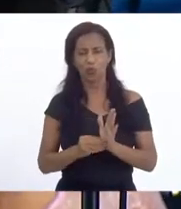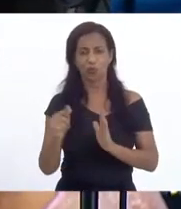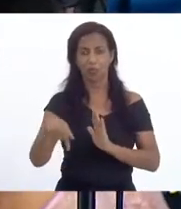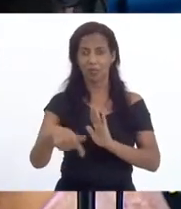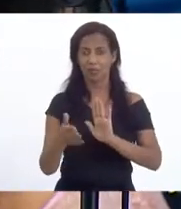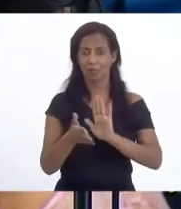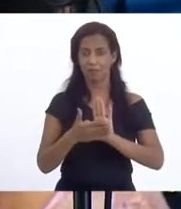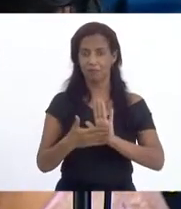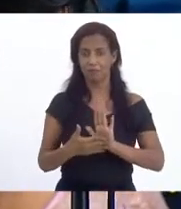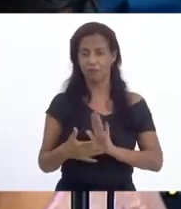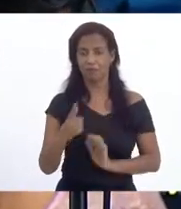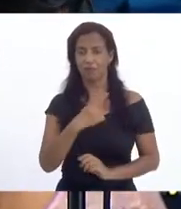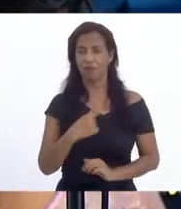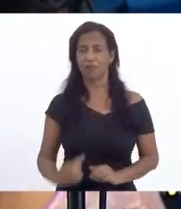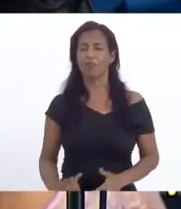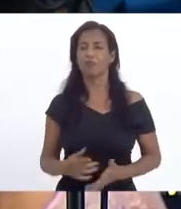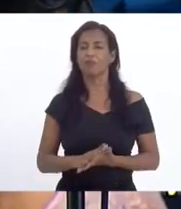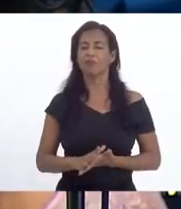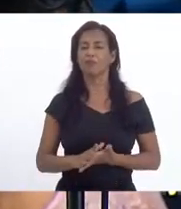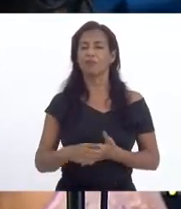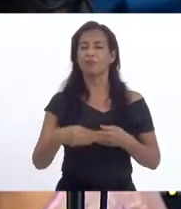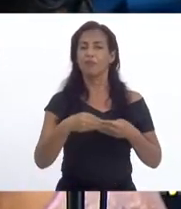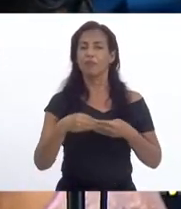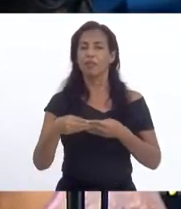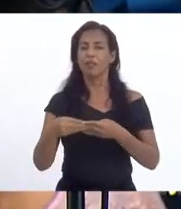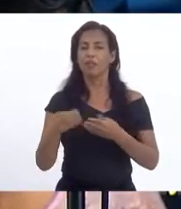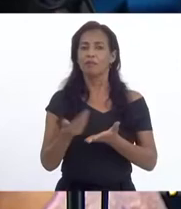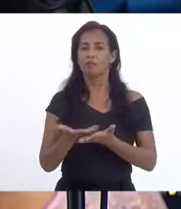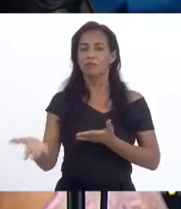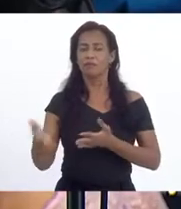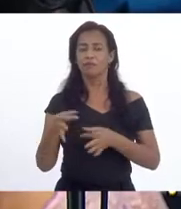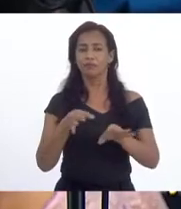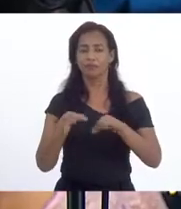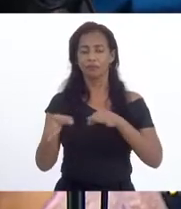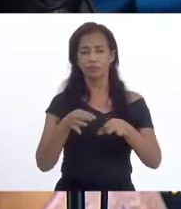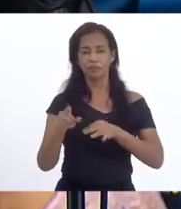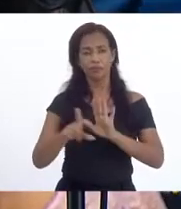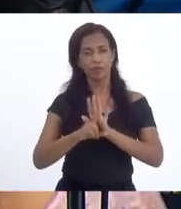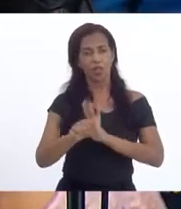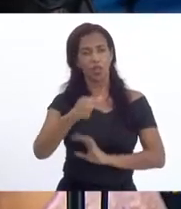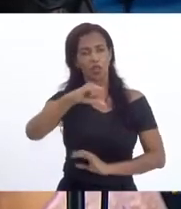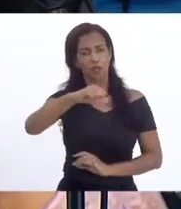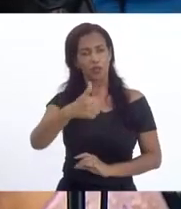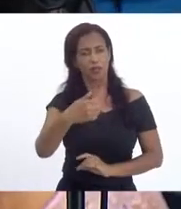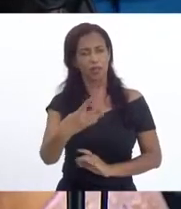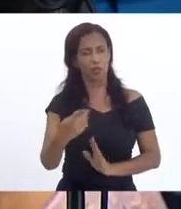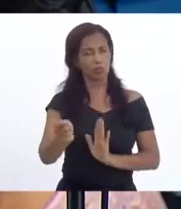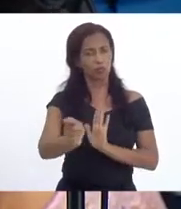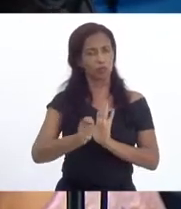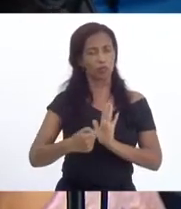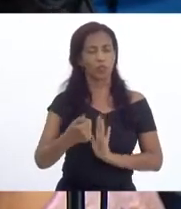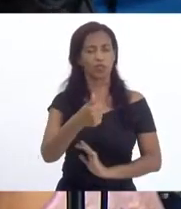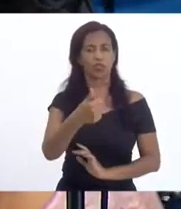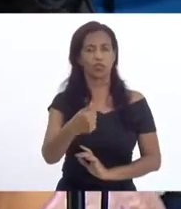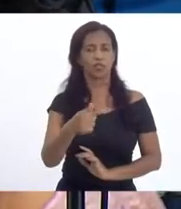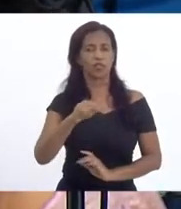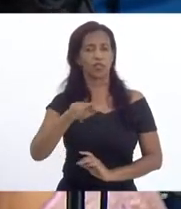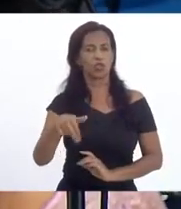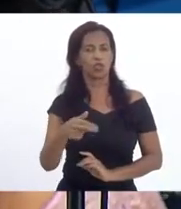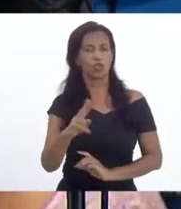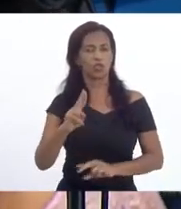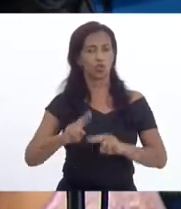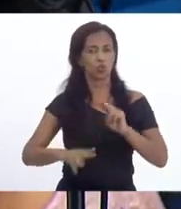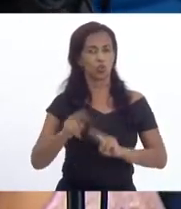mandato, o governo encaminhasse à Assembleia o projeto de lei 914, que foi sancionado dia 17 de junho